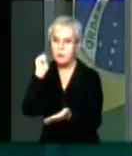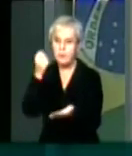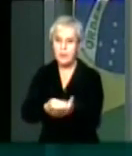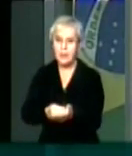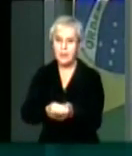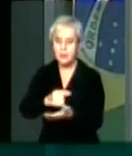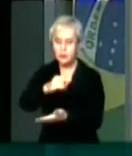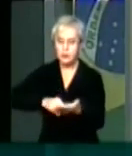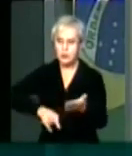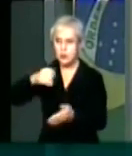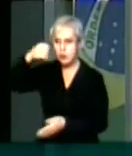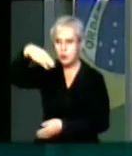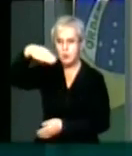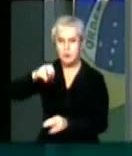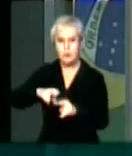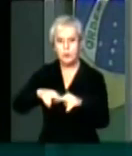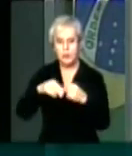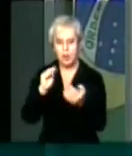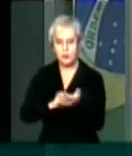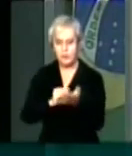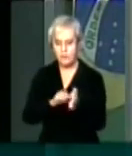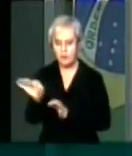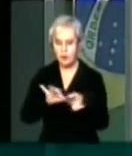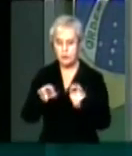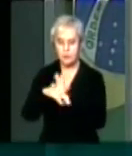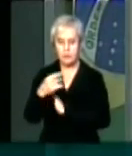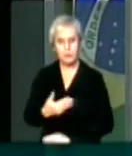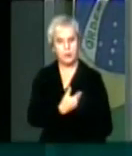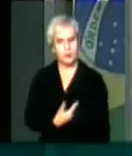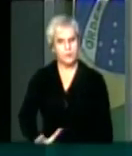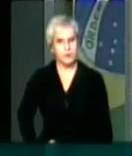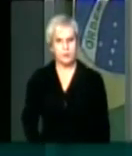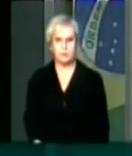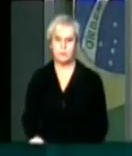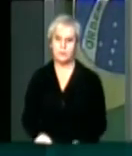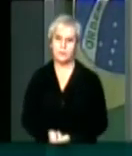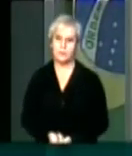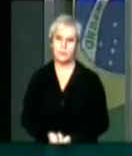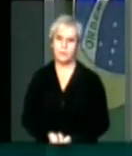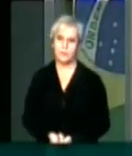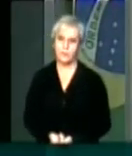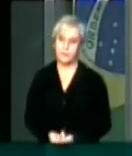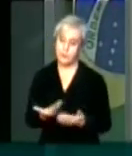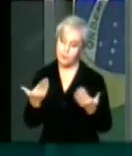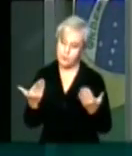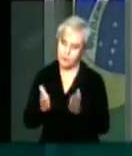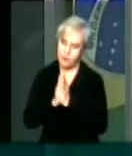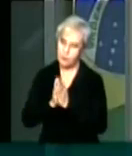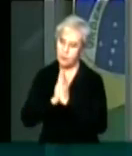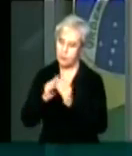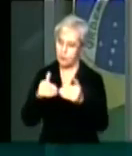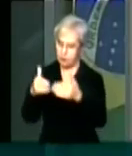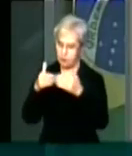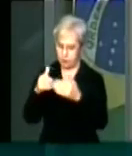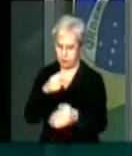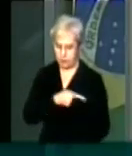pagando a conta da falta de planejamento deste governo. Portanto, senhor presidente, eu venho aqui pedir que a